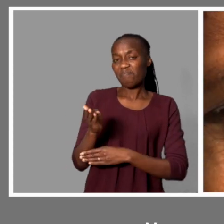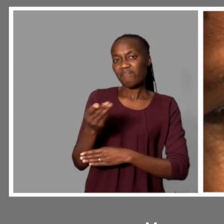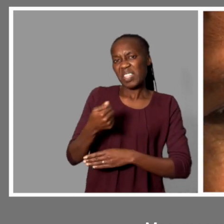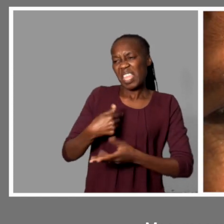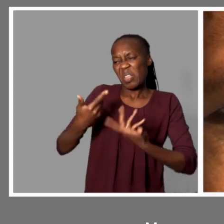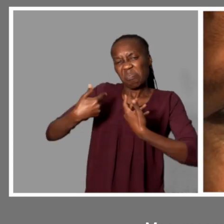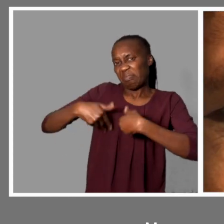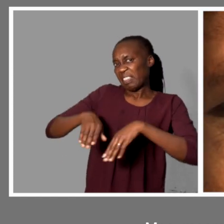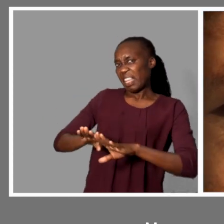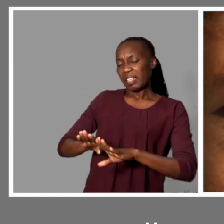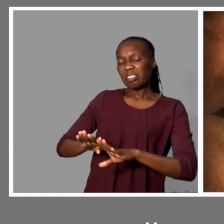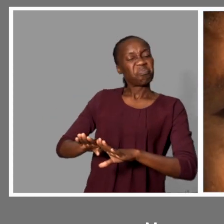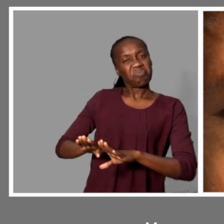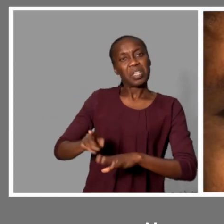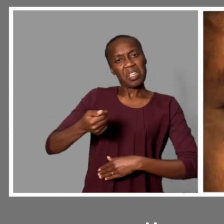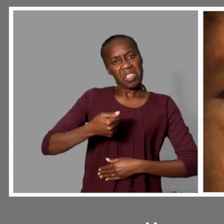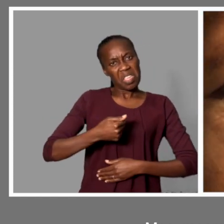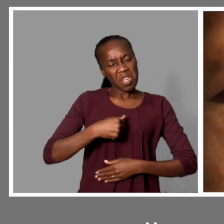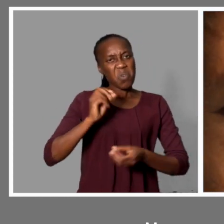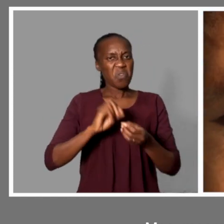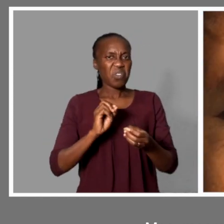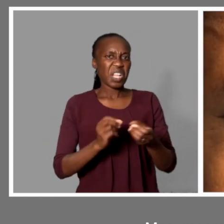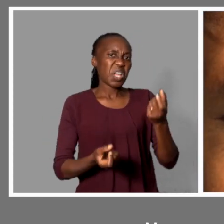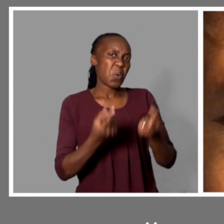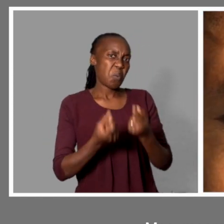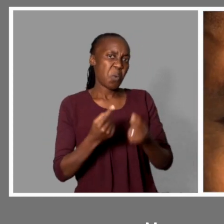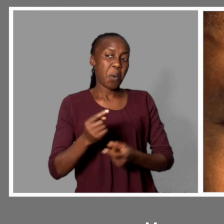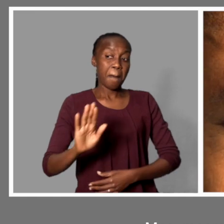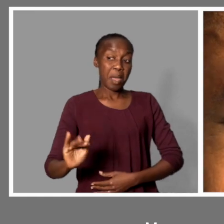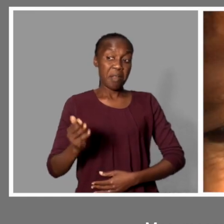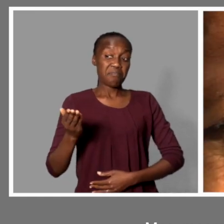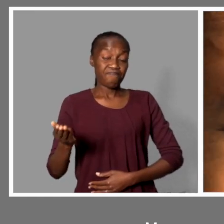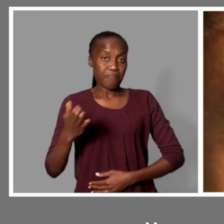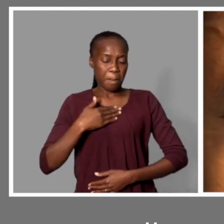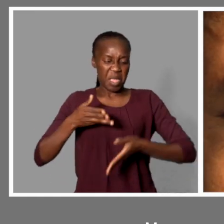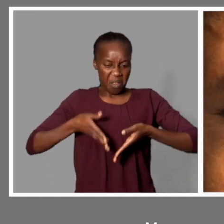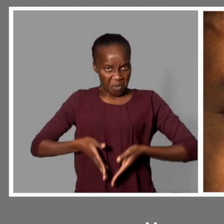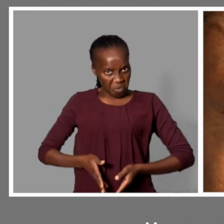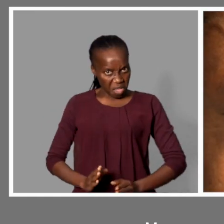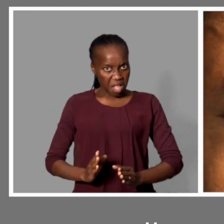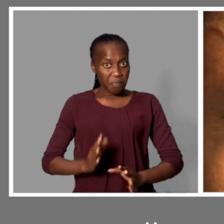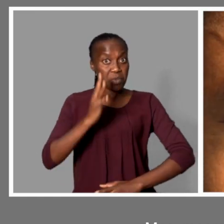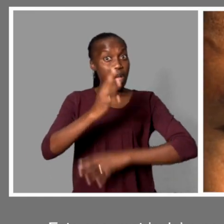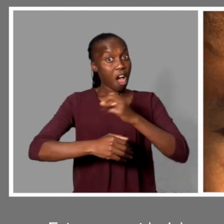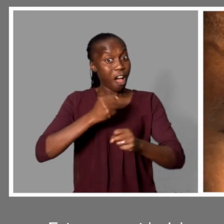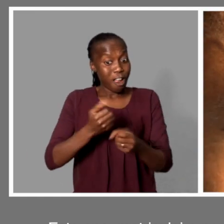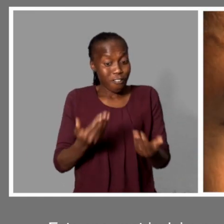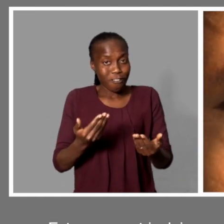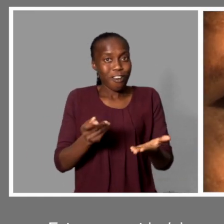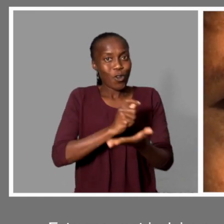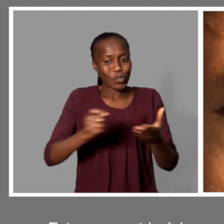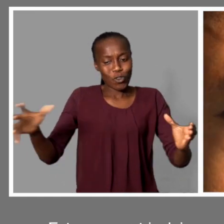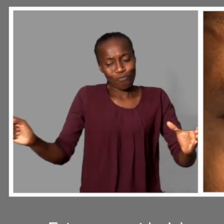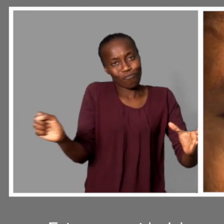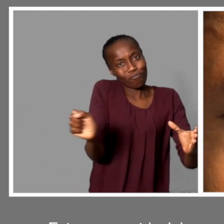assim, não deixo de... Aquilo que eu consigo fazer por ela, aquela minha filha, eu faço. Este ano,